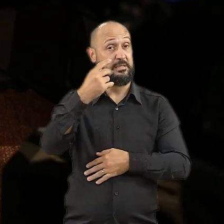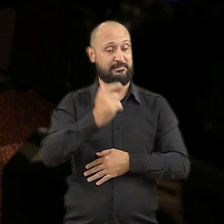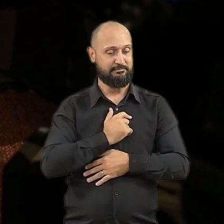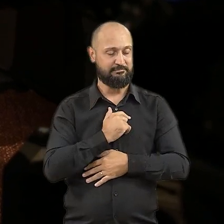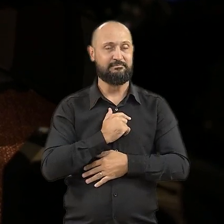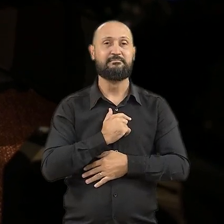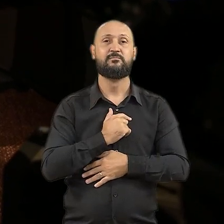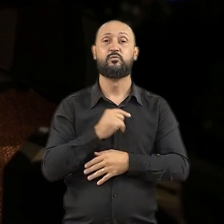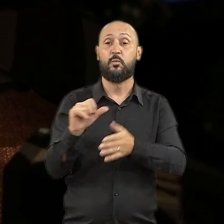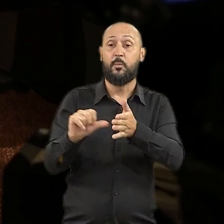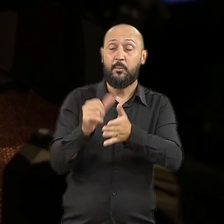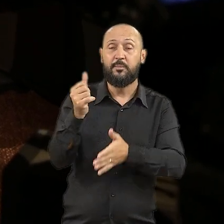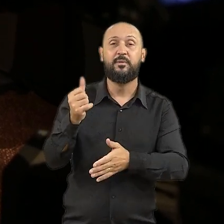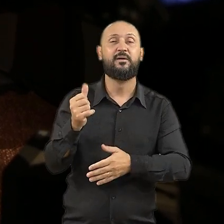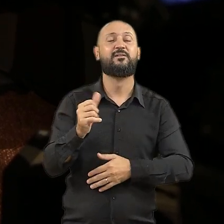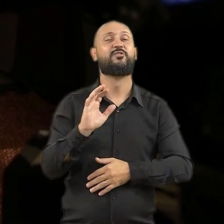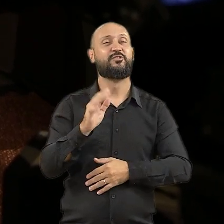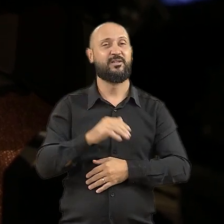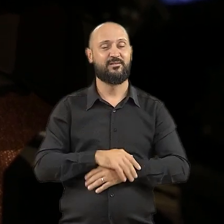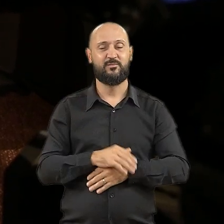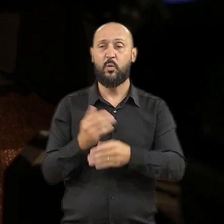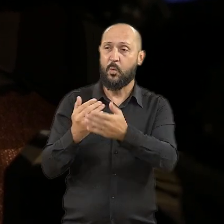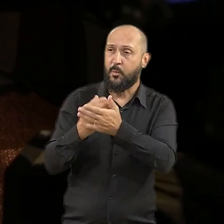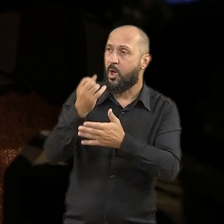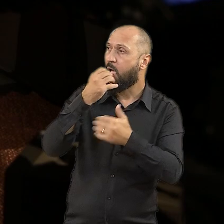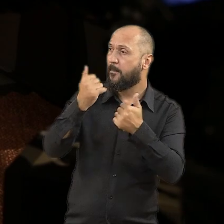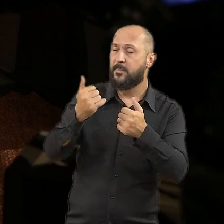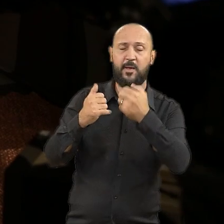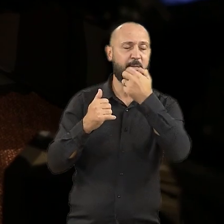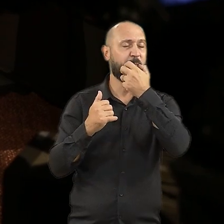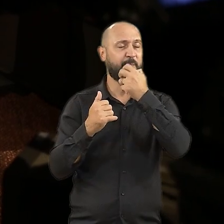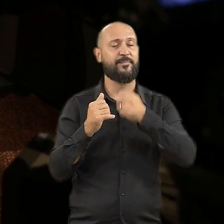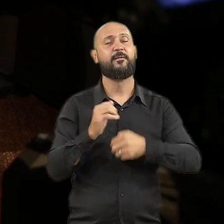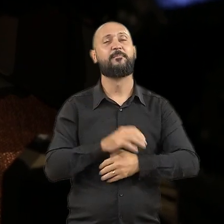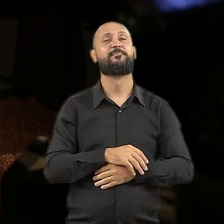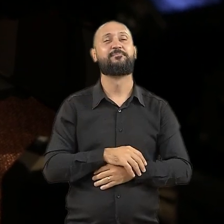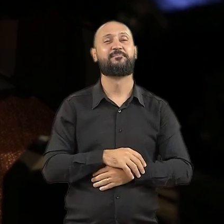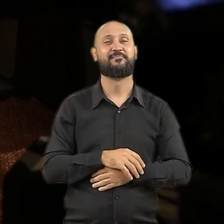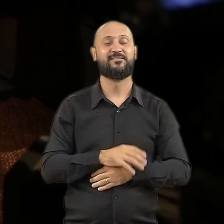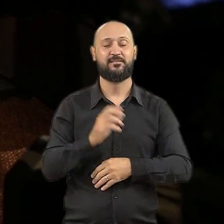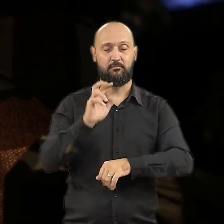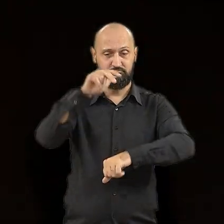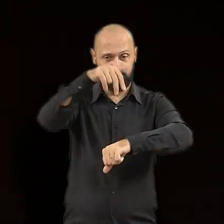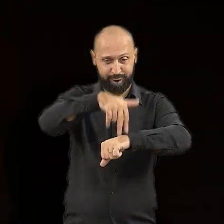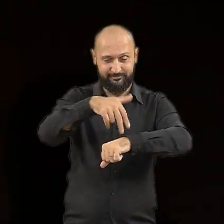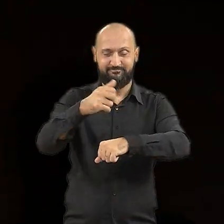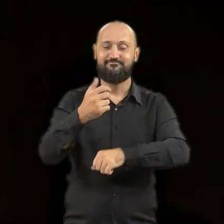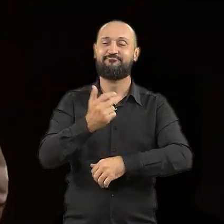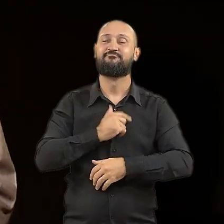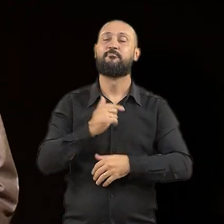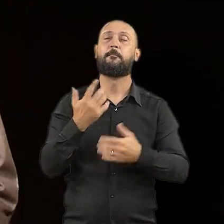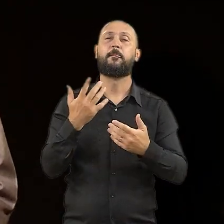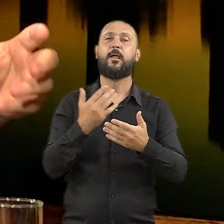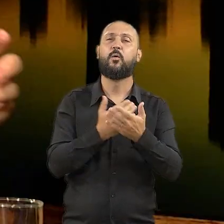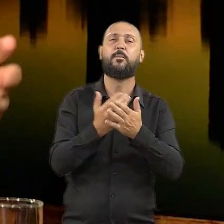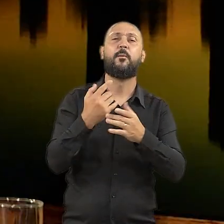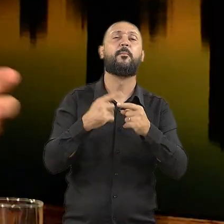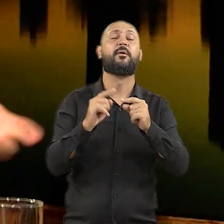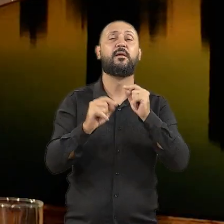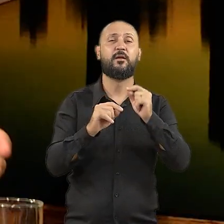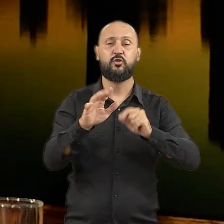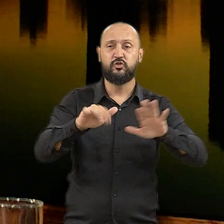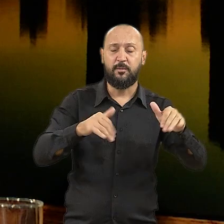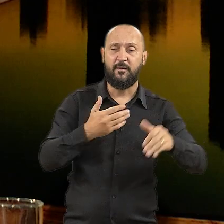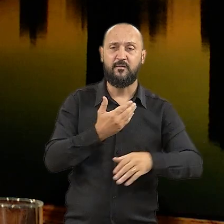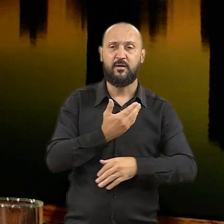lugar, nesse primeiro festival. Olha, estreou bem já Estreou no pódio, super né? bem. No pódio. Que bacana. E assim Zedu. foi a gente, porque daí